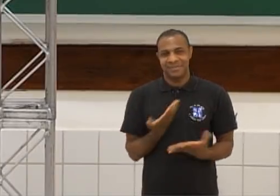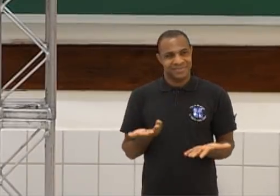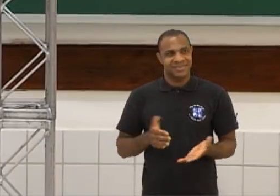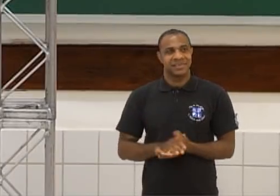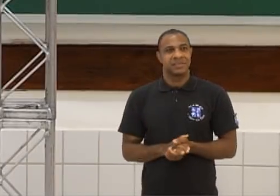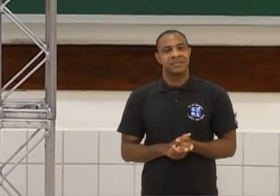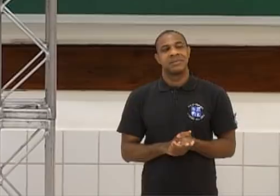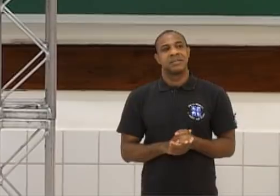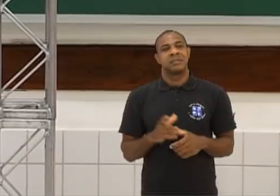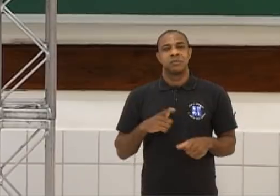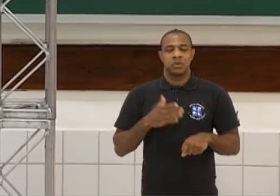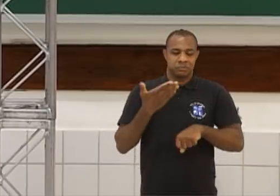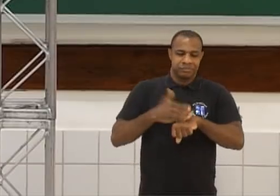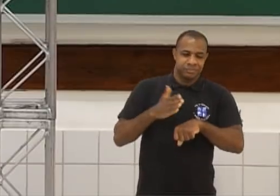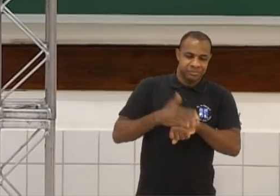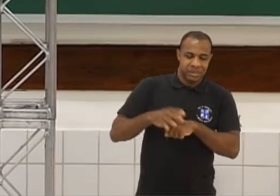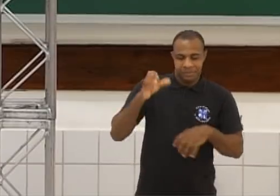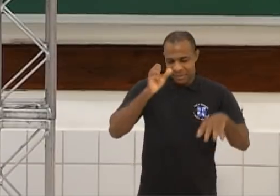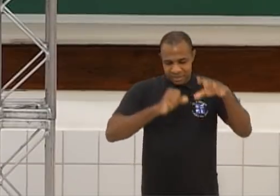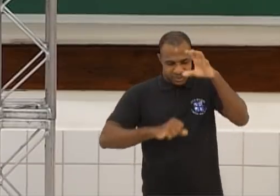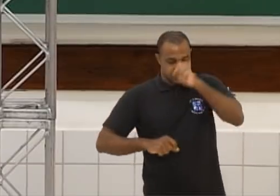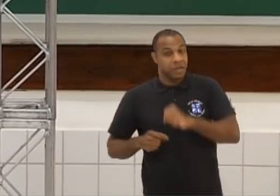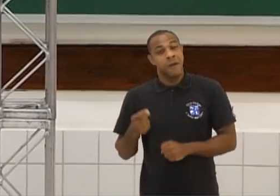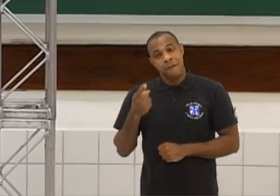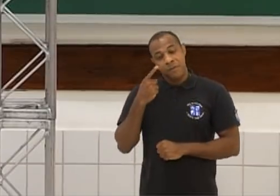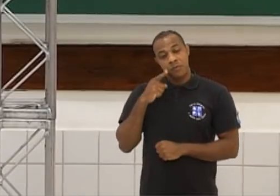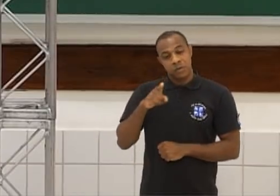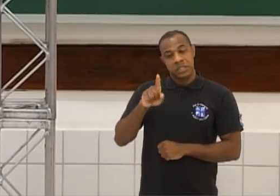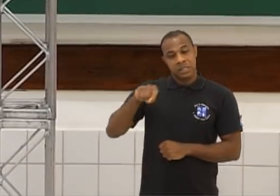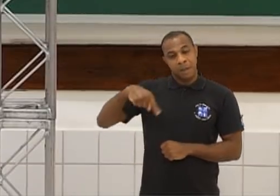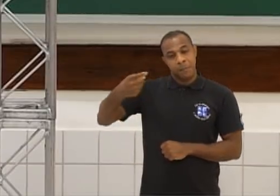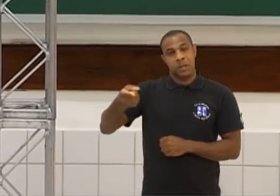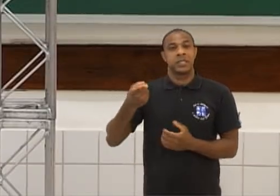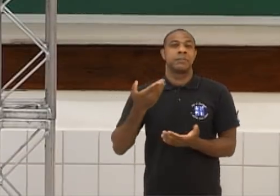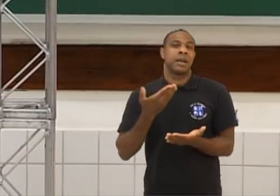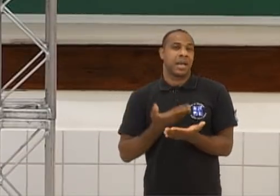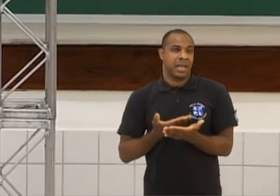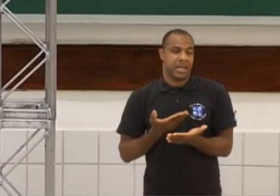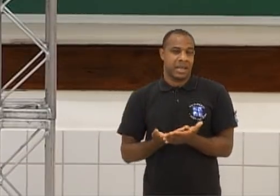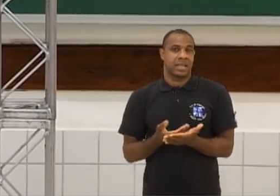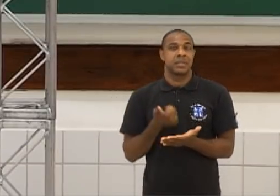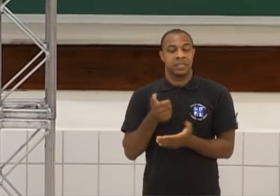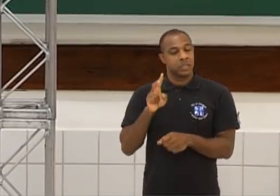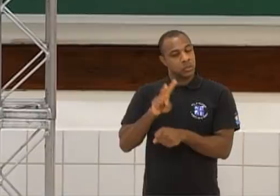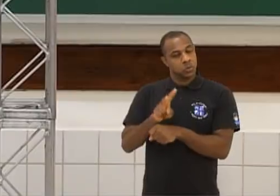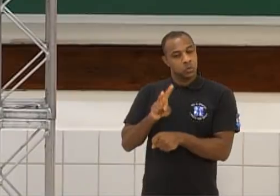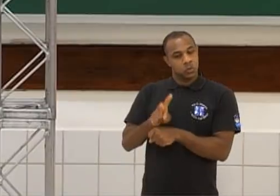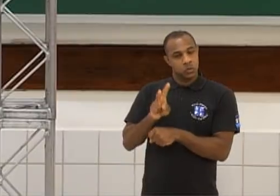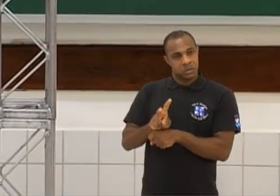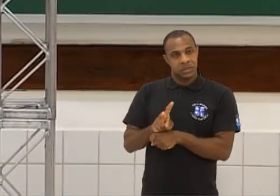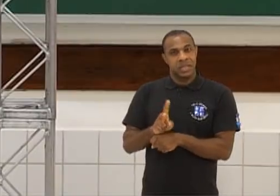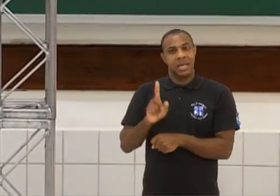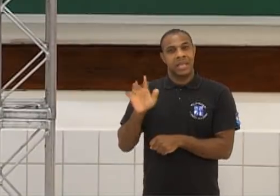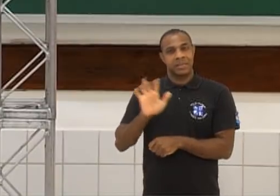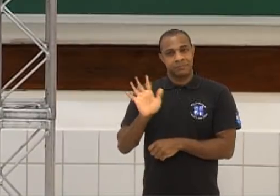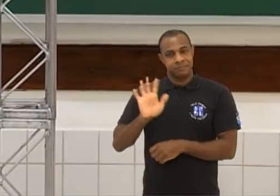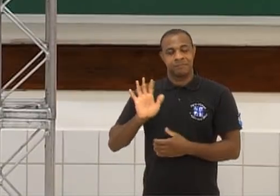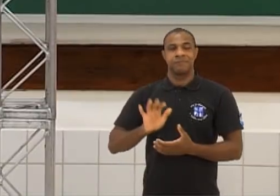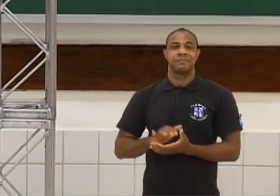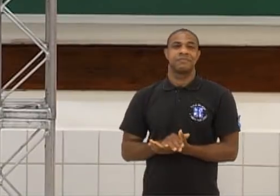nós exercitamos, aprendemos. Eu vejo vocês numa próxima. Se cuidem e até mais.